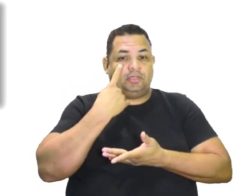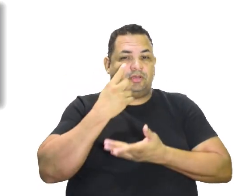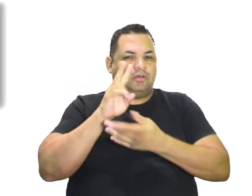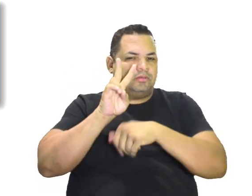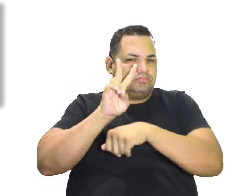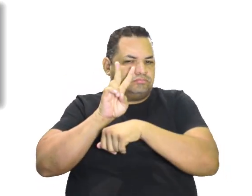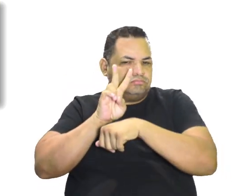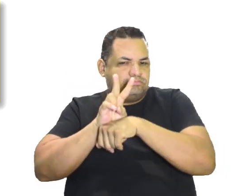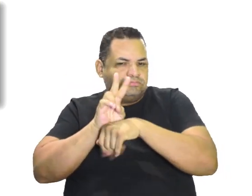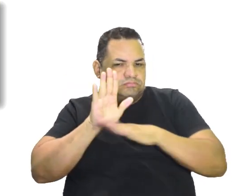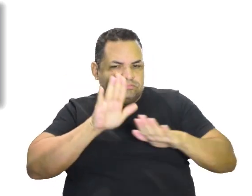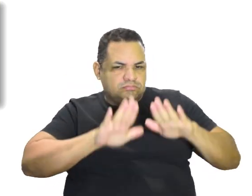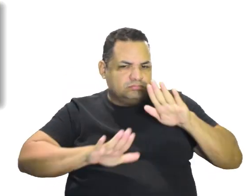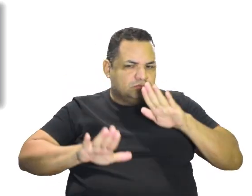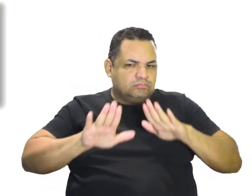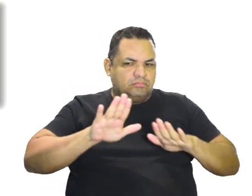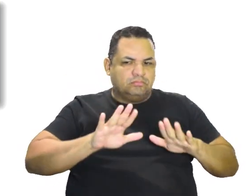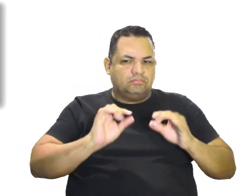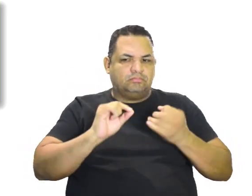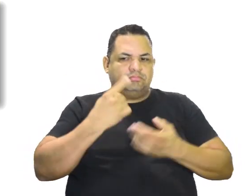cuidado, mais